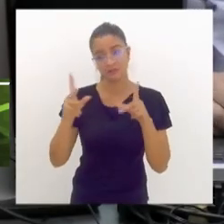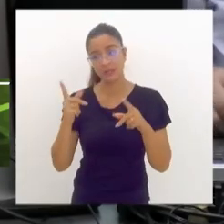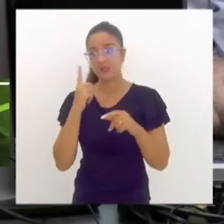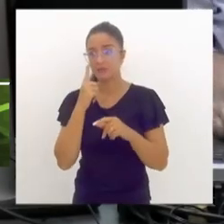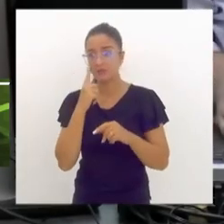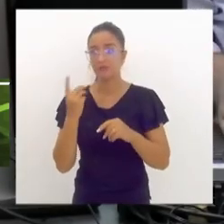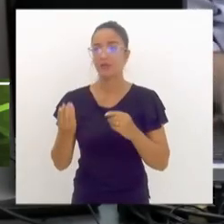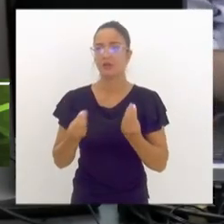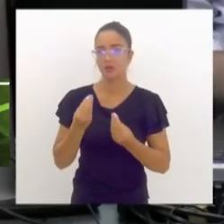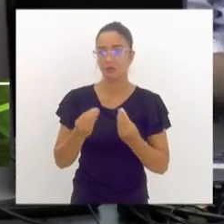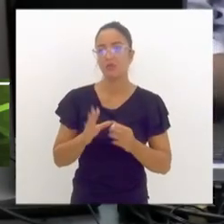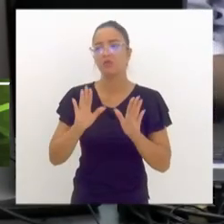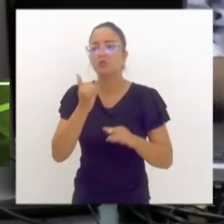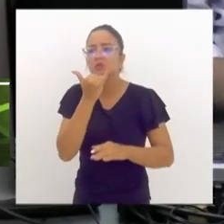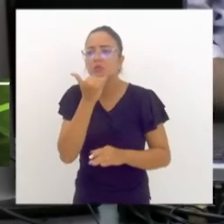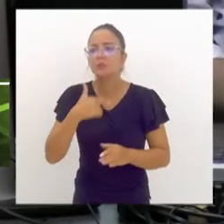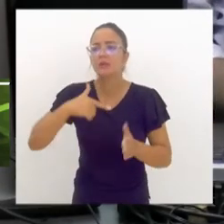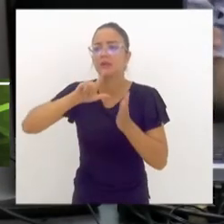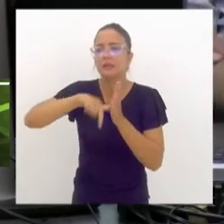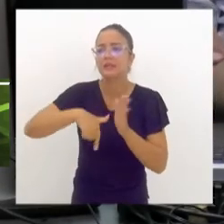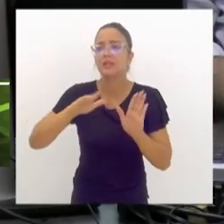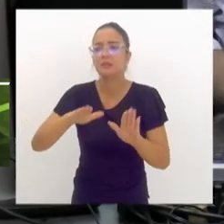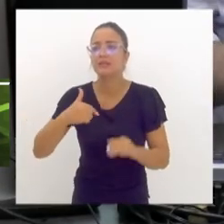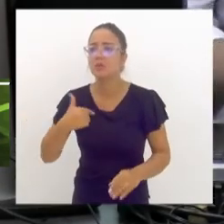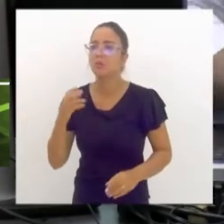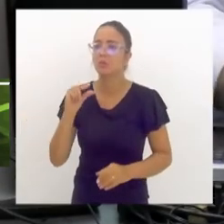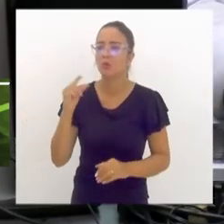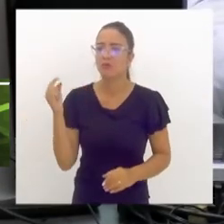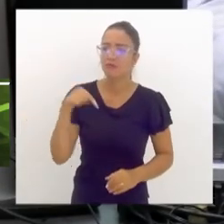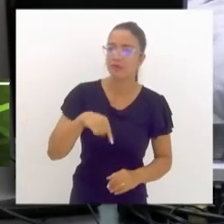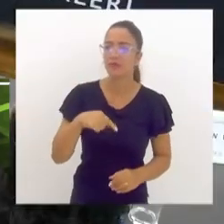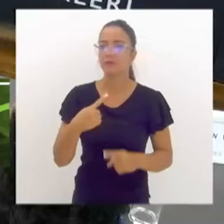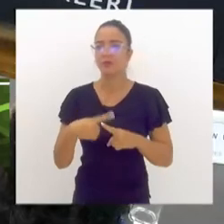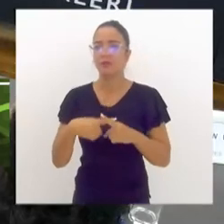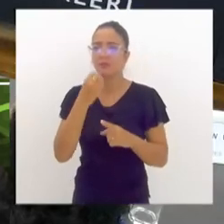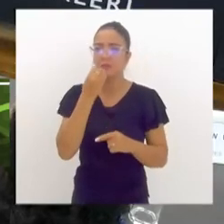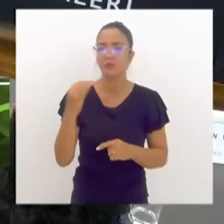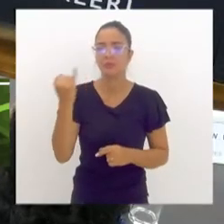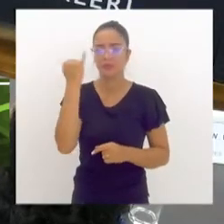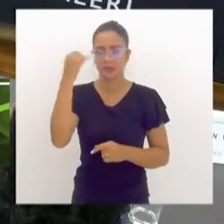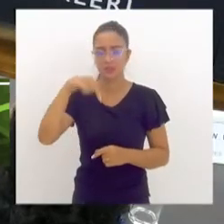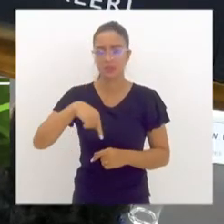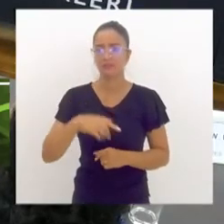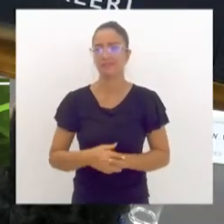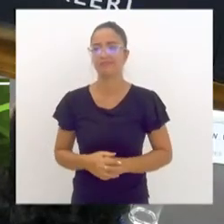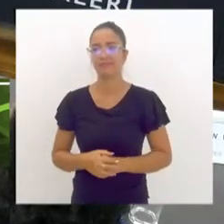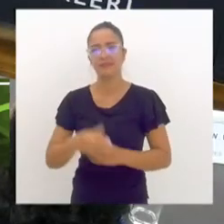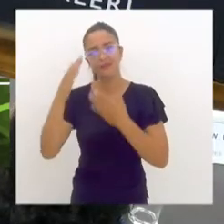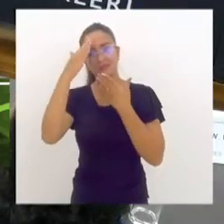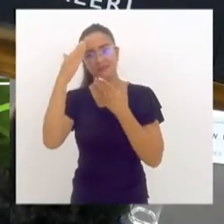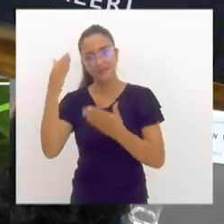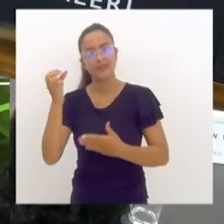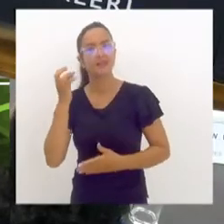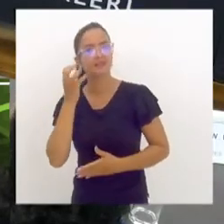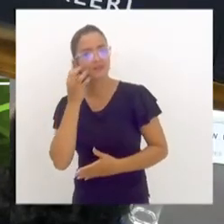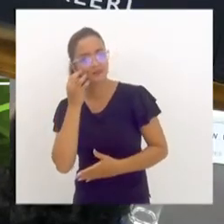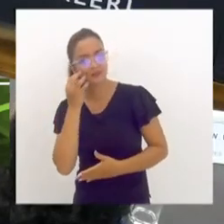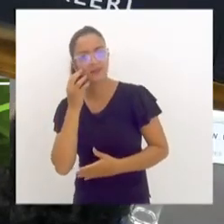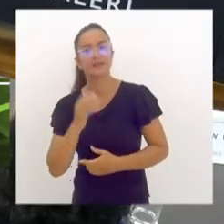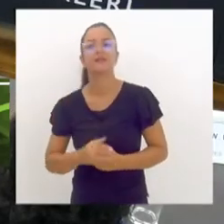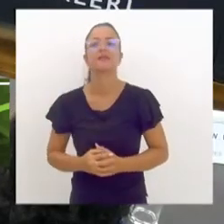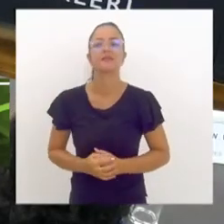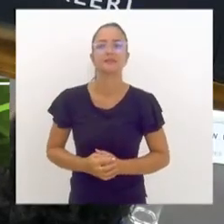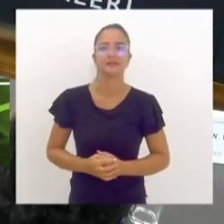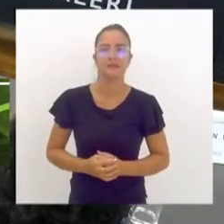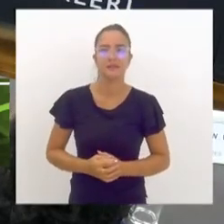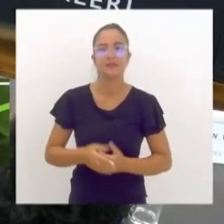Conselho. Desculpe se me atrasei, mas não queria deixar de passar por aqui. Parabéns, Flávio, pela audiência. Obrigado, deputado Waldeck. Certamente, vamos, né, como falamos